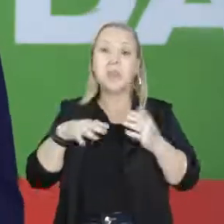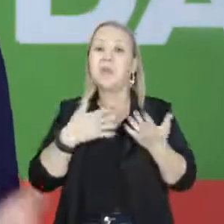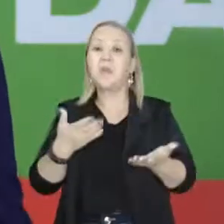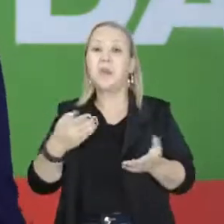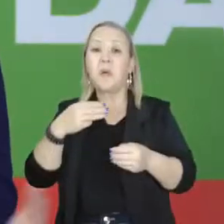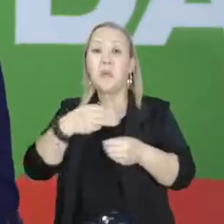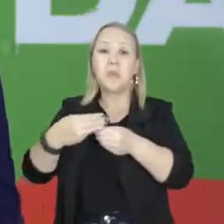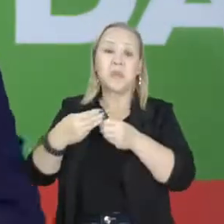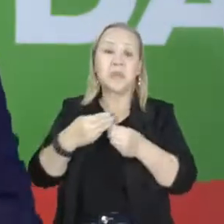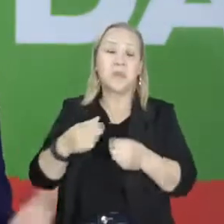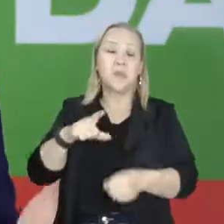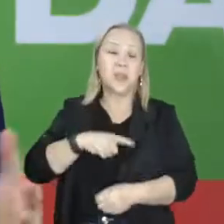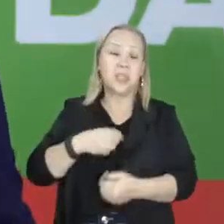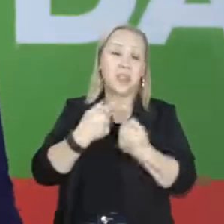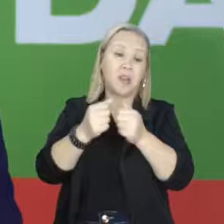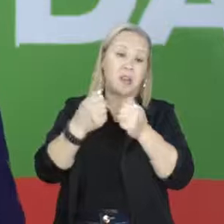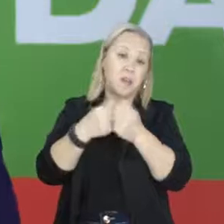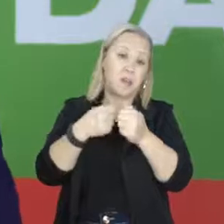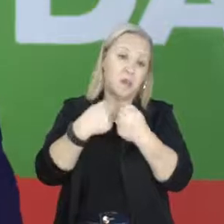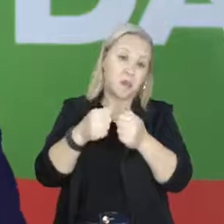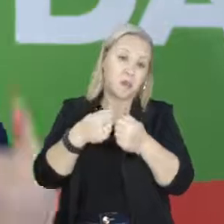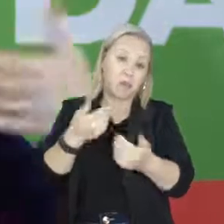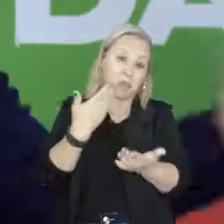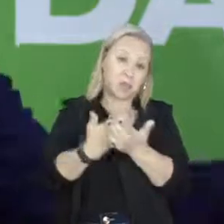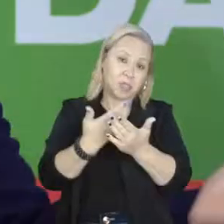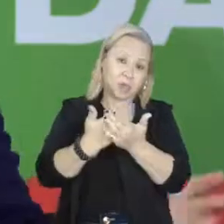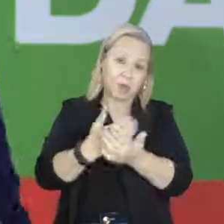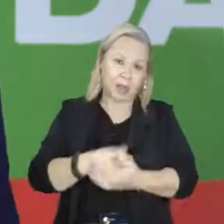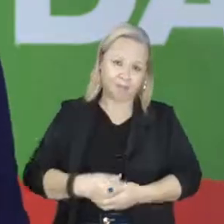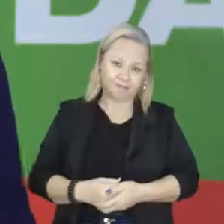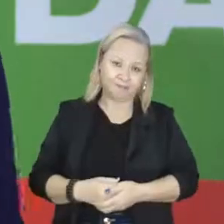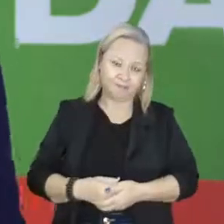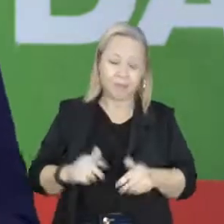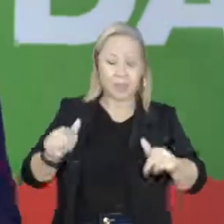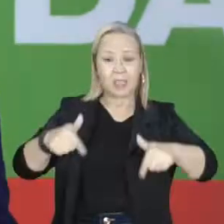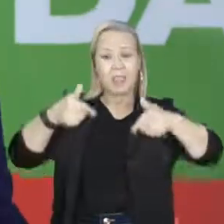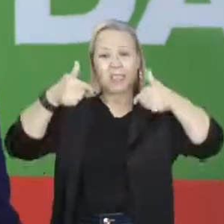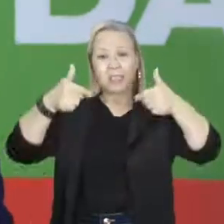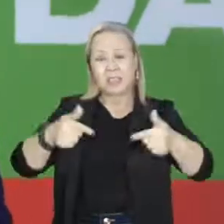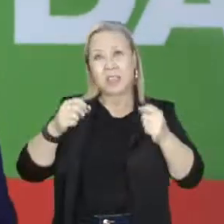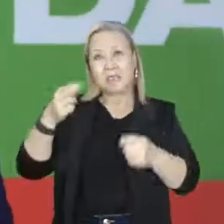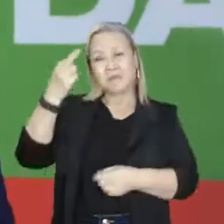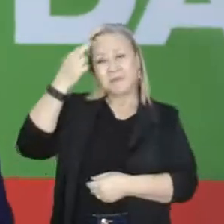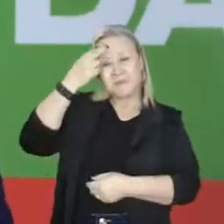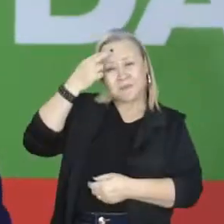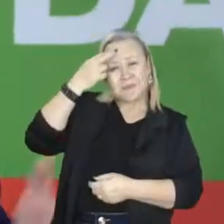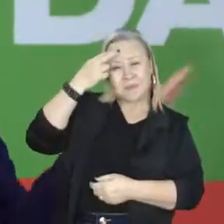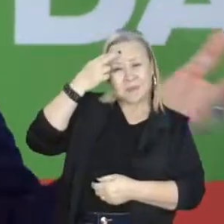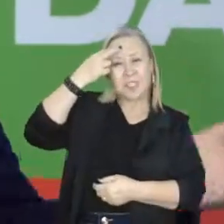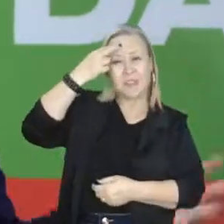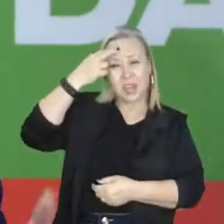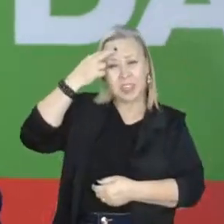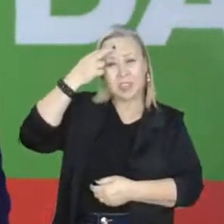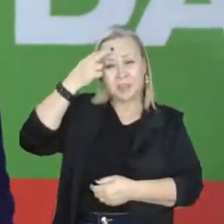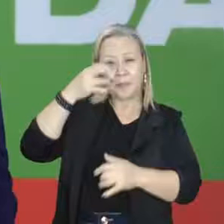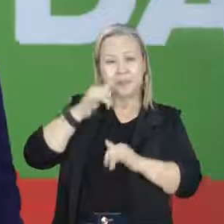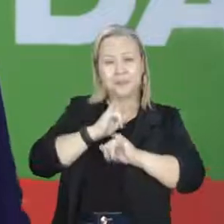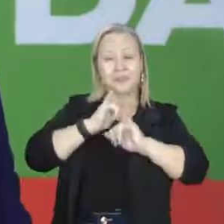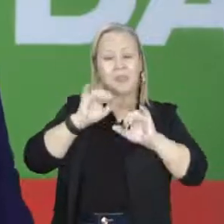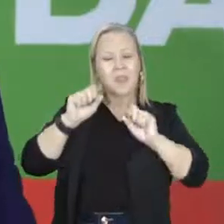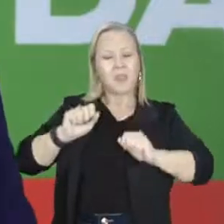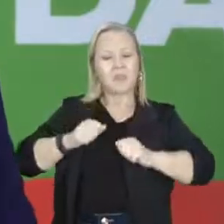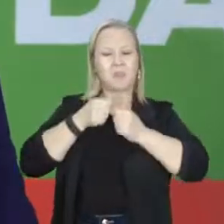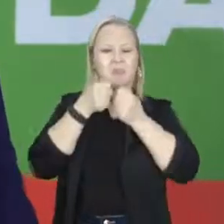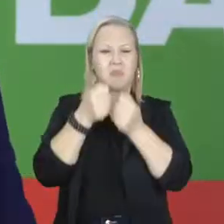escolar. Então, é isso. Diante desta unidade de pensamentos, Nós não mediremos esforços e estaremos especialmente